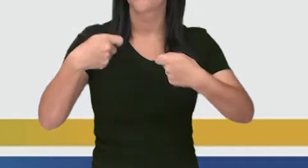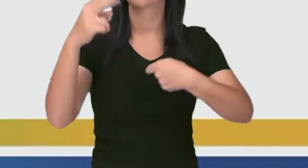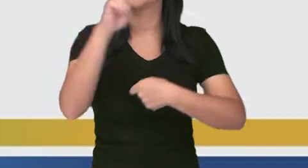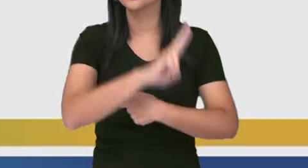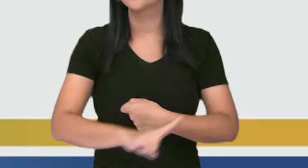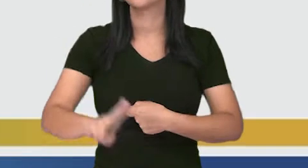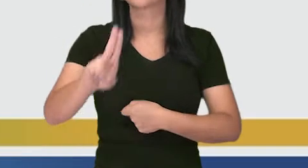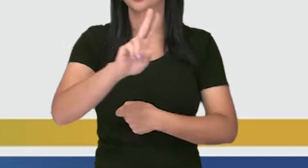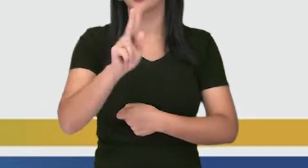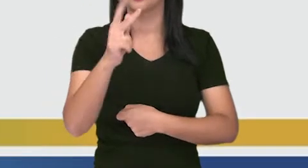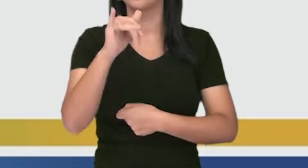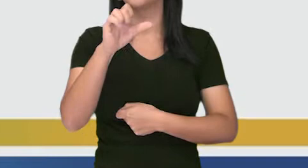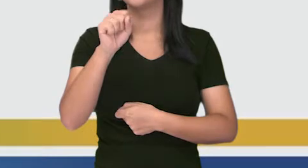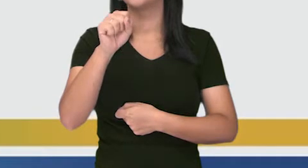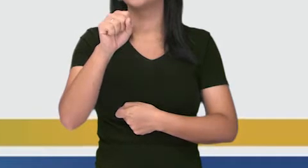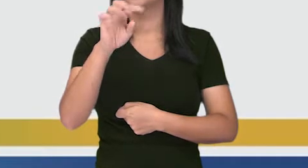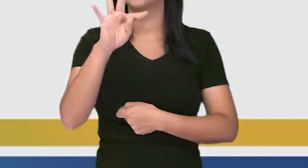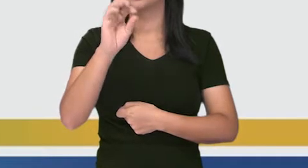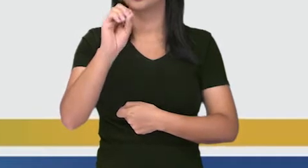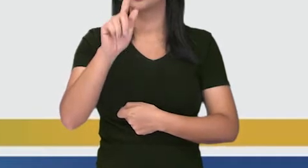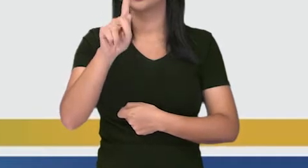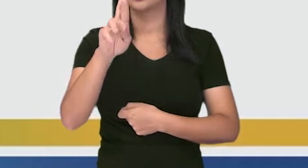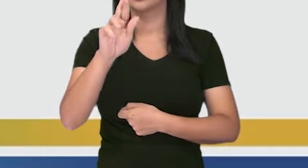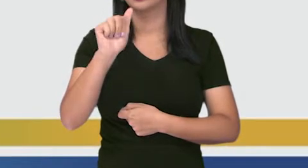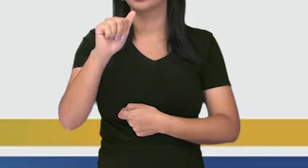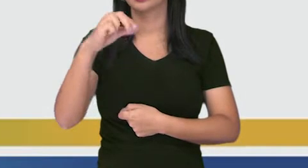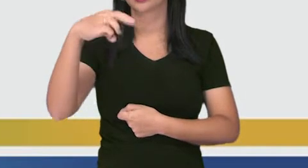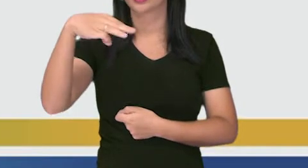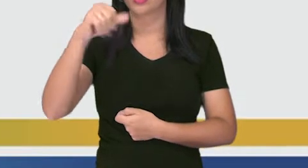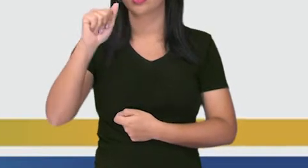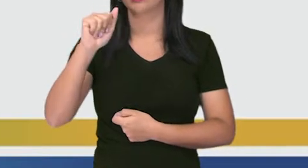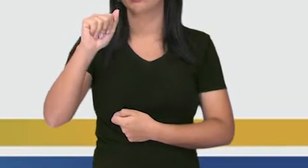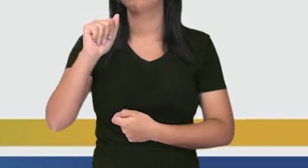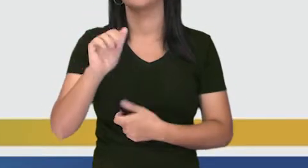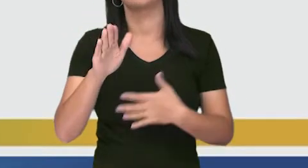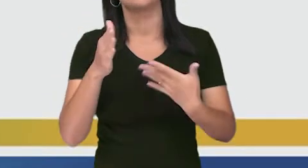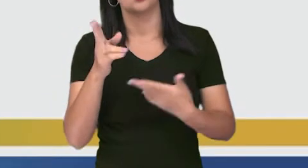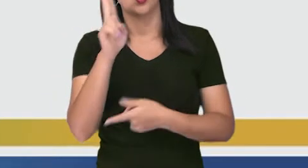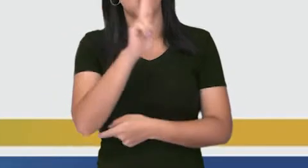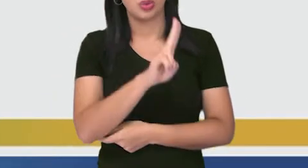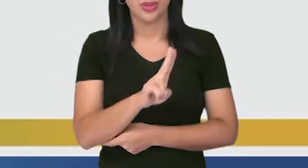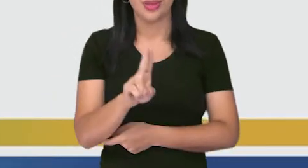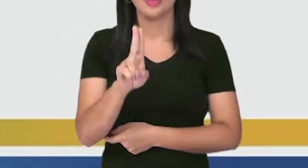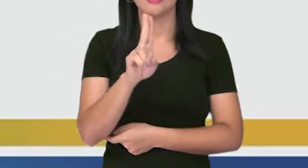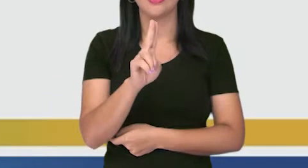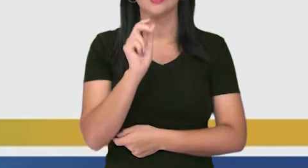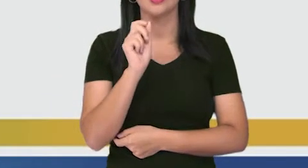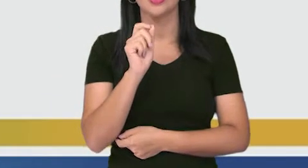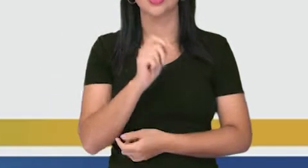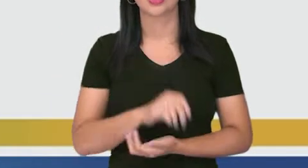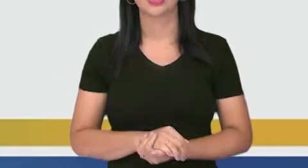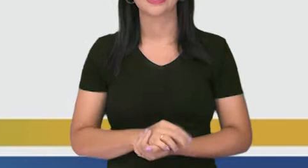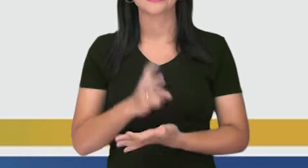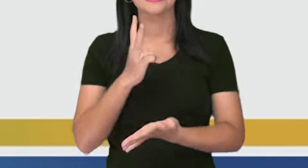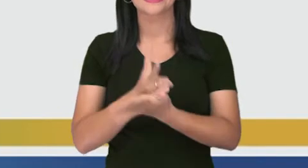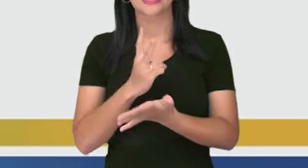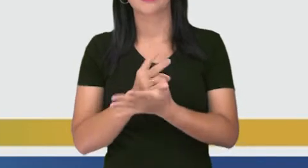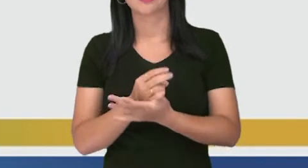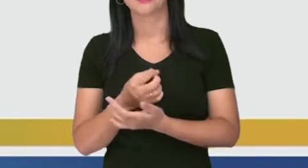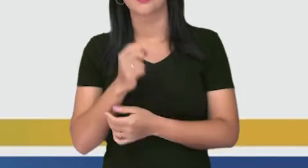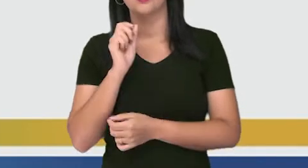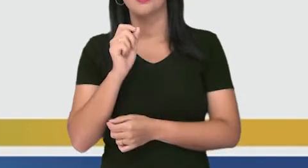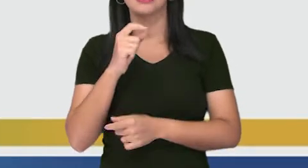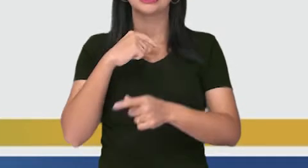e quando utilizar um programa e sempre que você se não tiver certeza